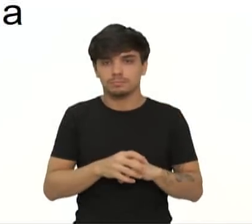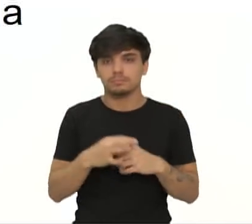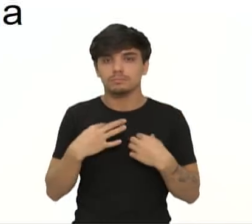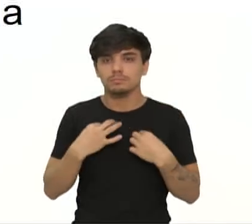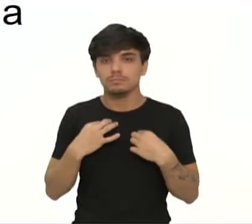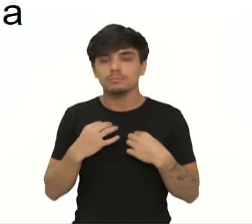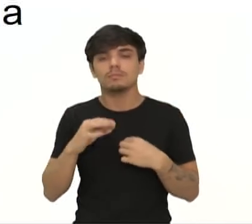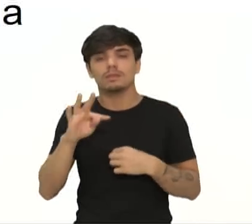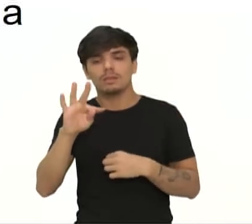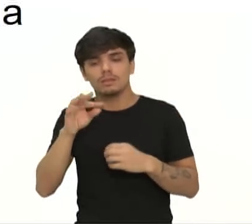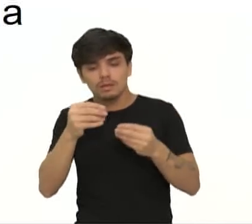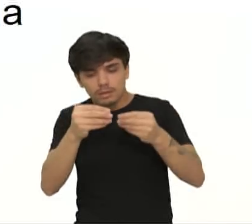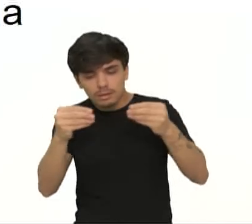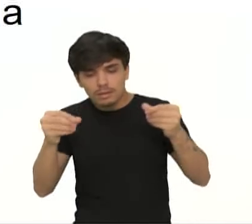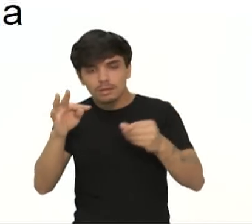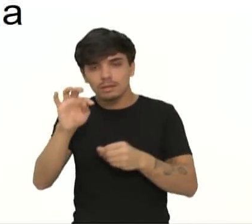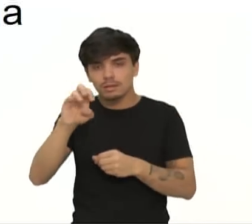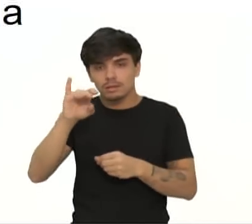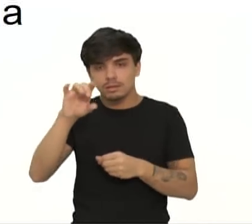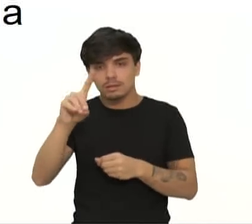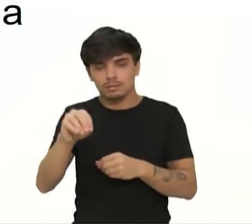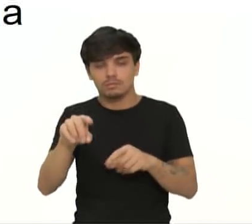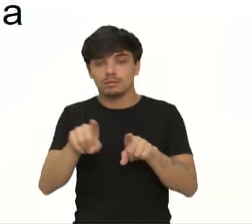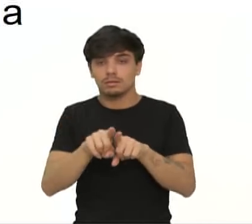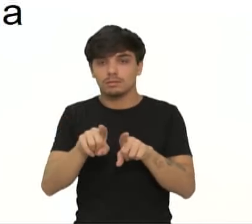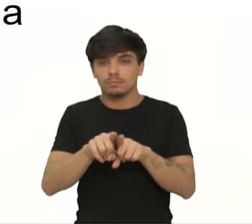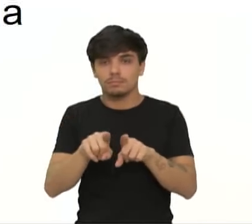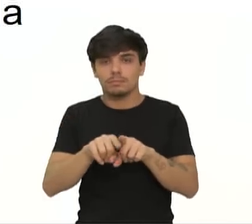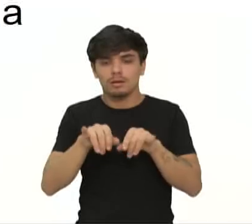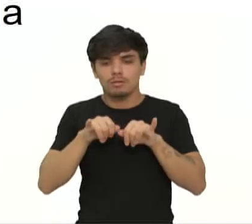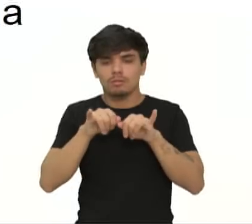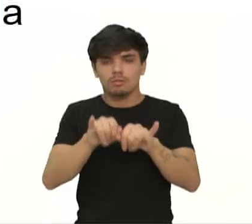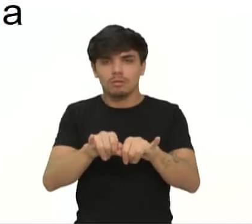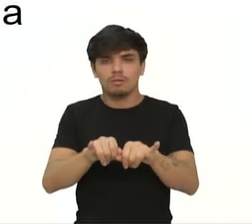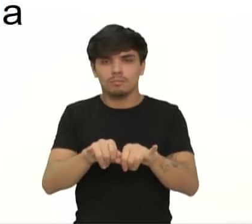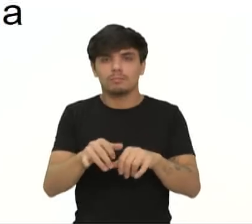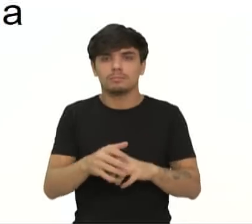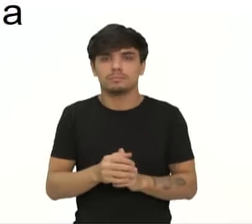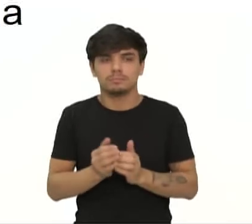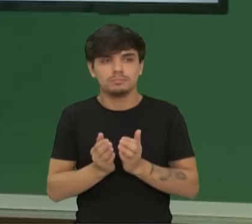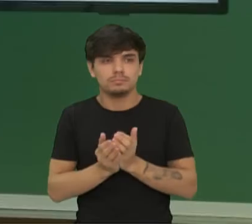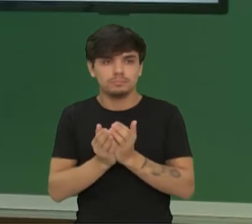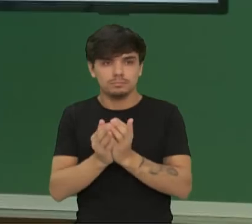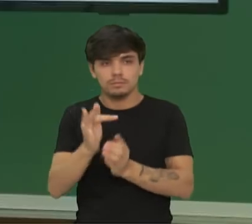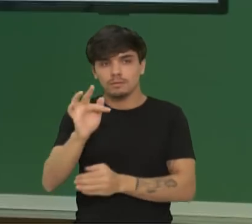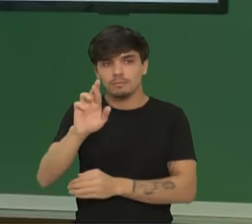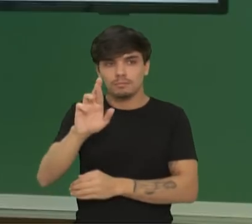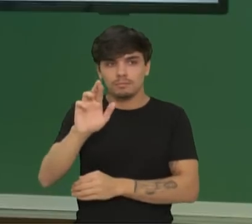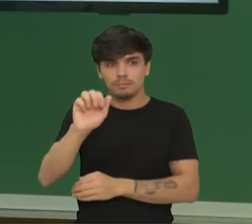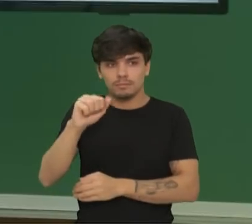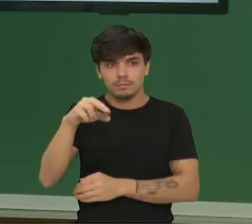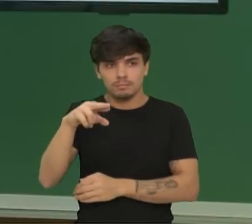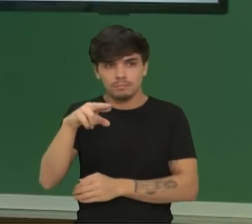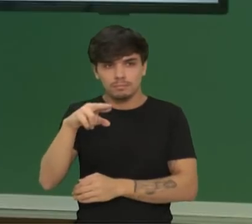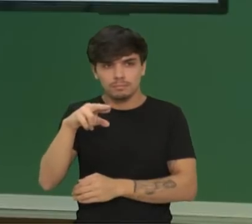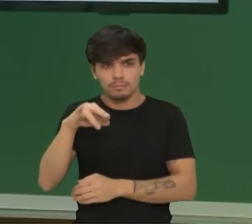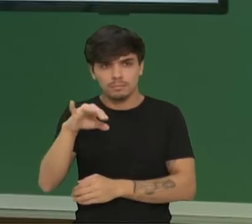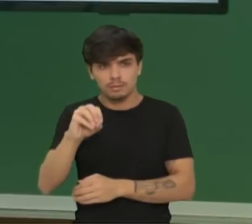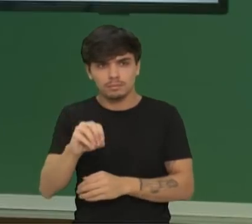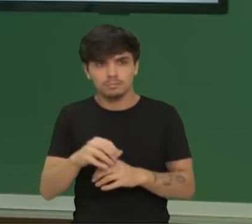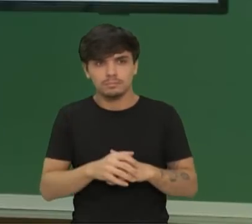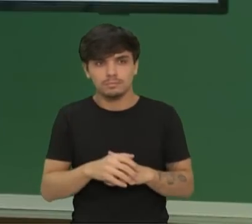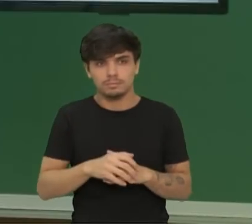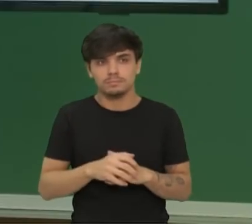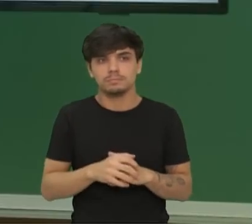tecidos, e o comércio ultramarino. Tudo dependia do comércio ultramarino, ainda mais na Inglaterra. A Inglaterra é uma